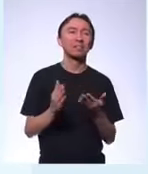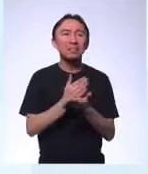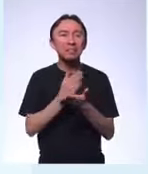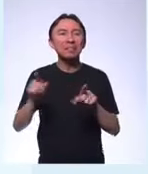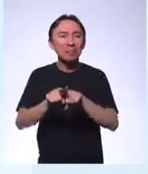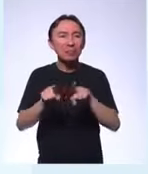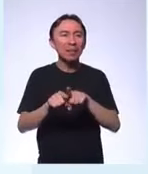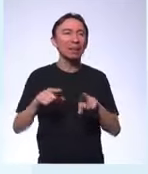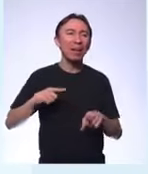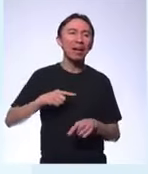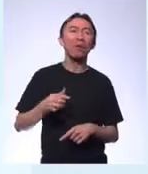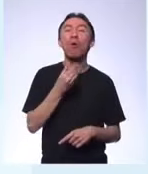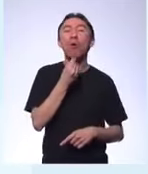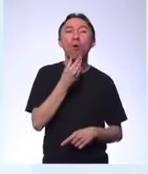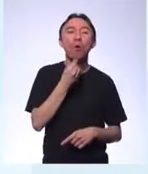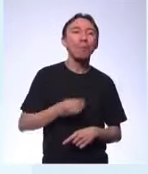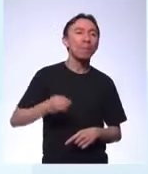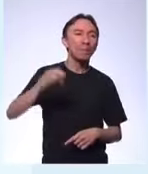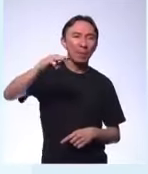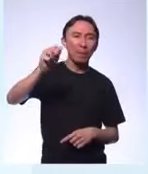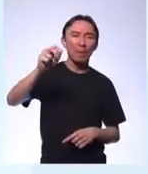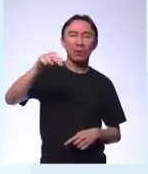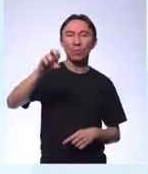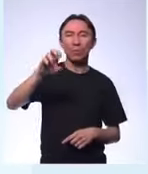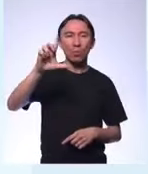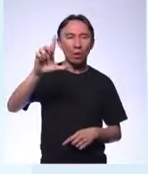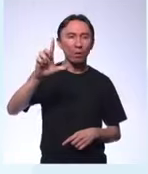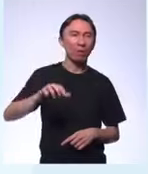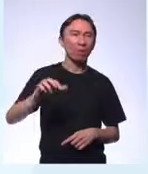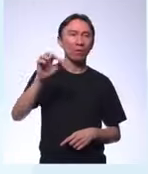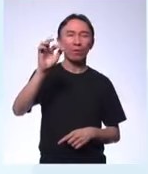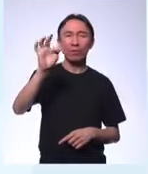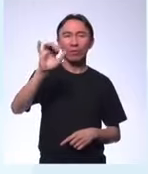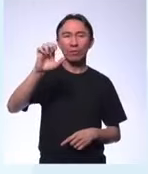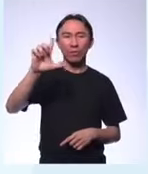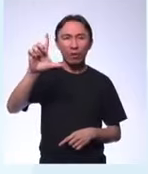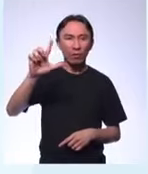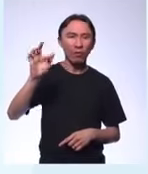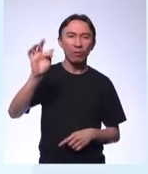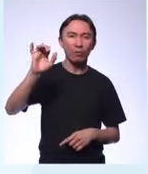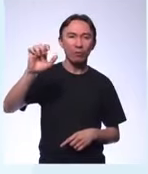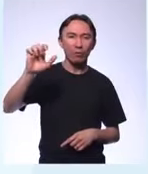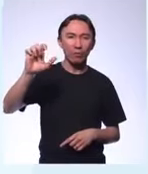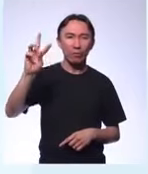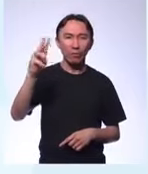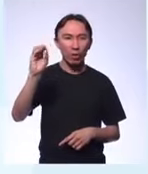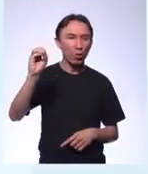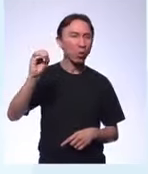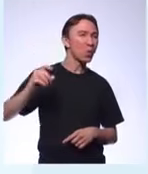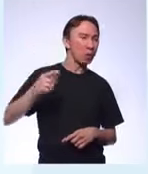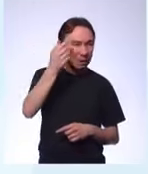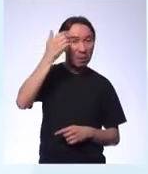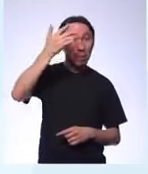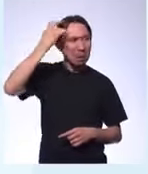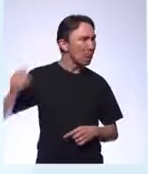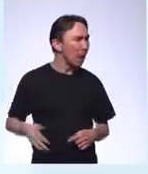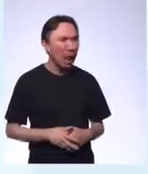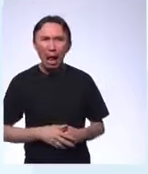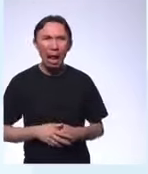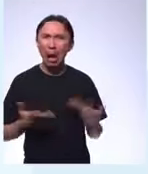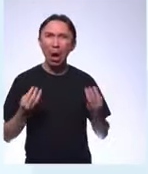e foram mortes ocorridas em independências do DOI-CODE que a população já teve uma reação